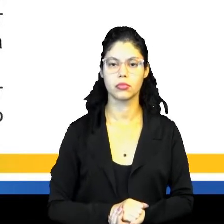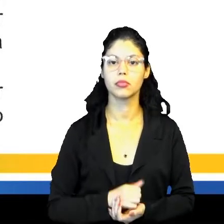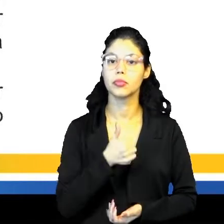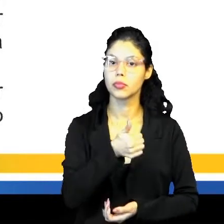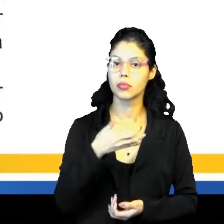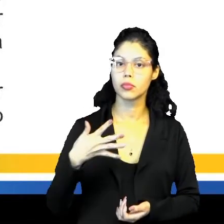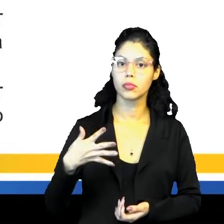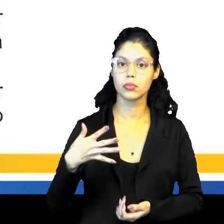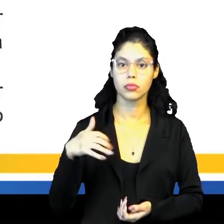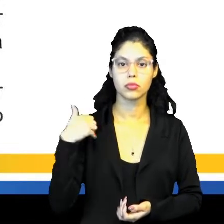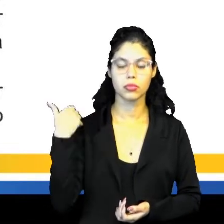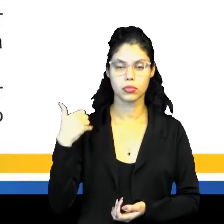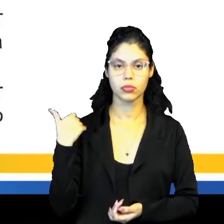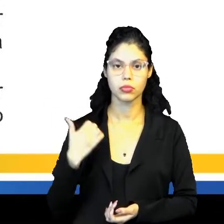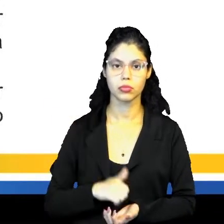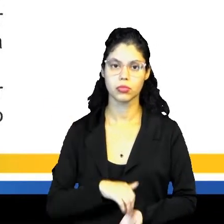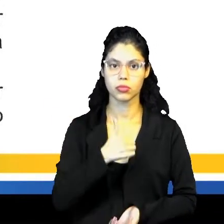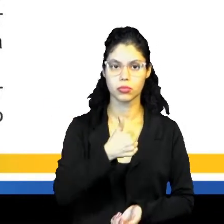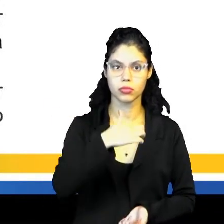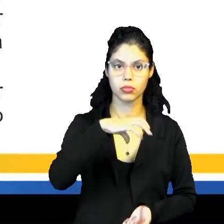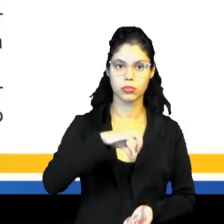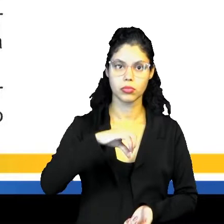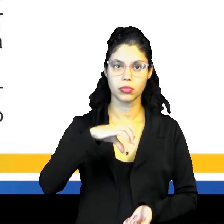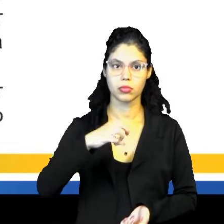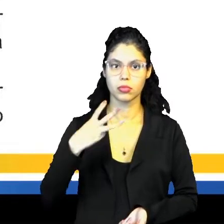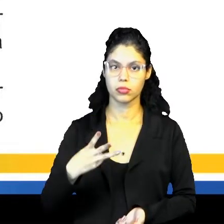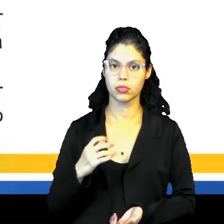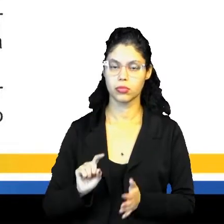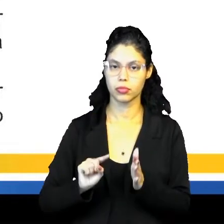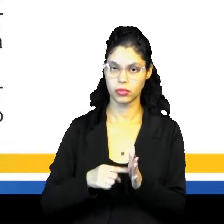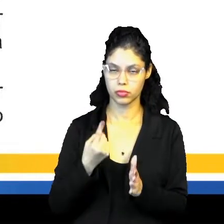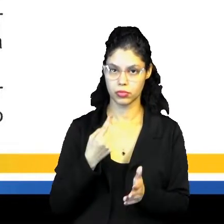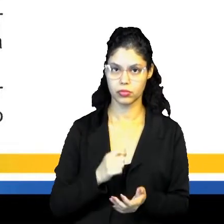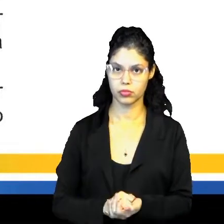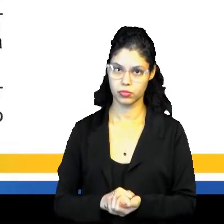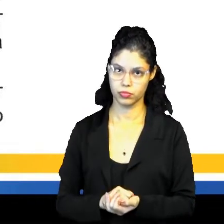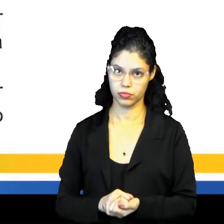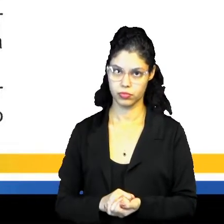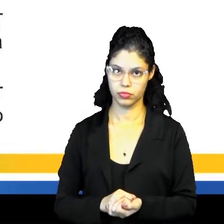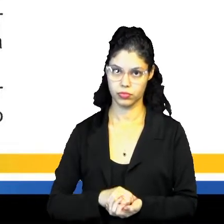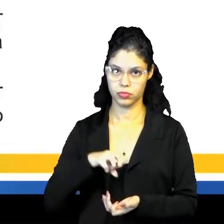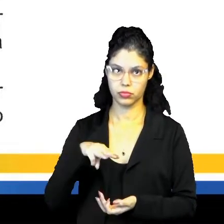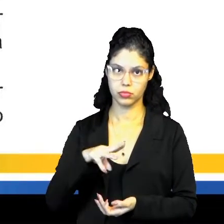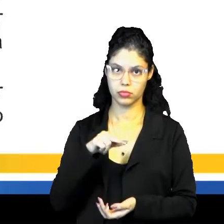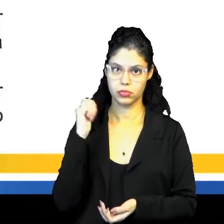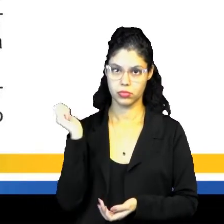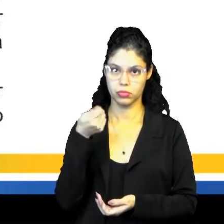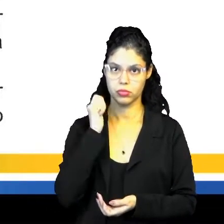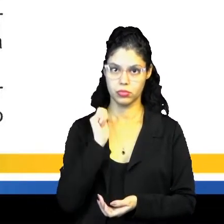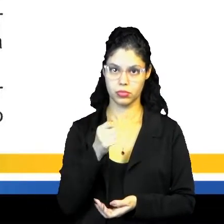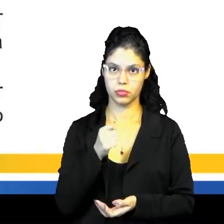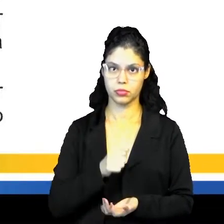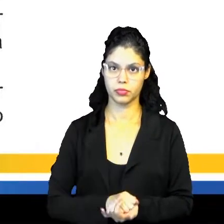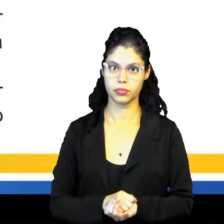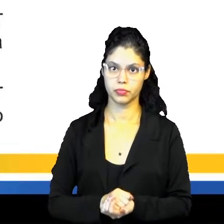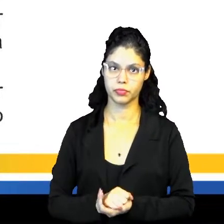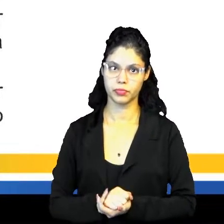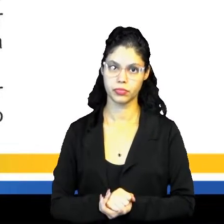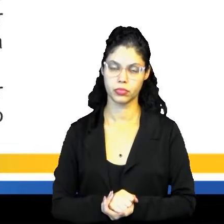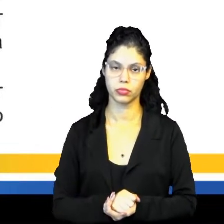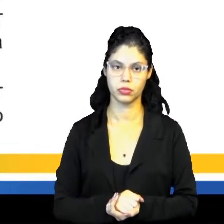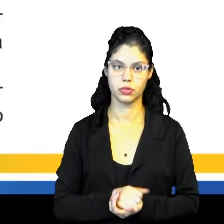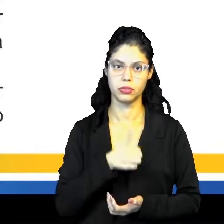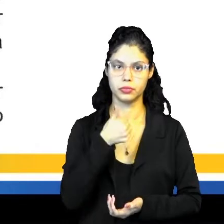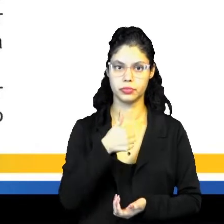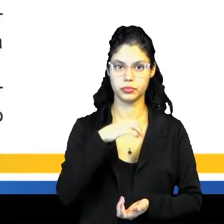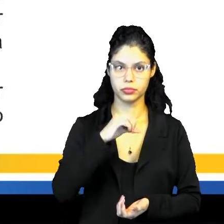com 14 anos aí, em 1991, a Shakira gravou o primeiro álbum dela, que foi titulado Magia. Em 93, 2 anos